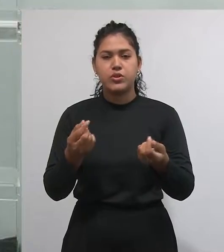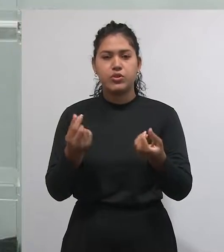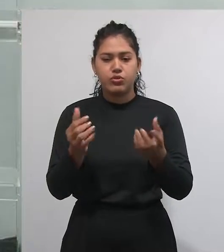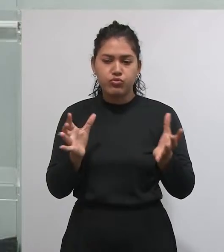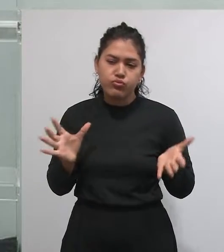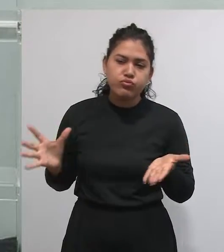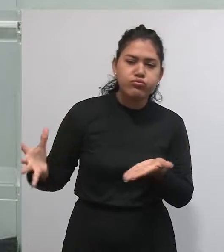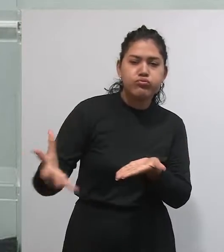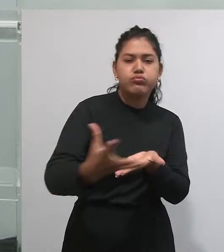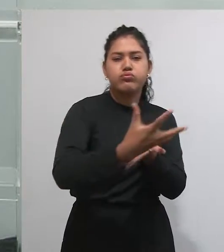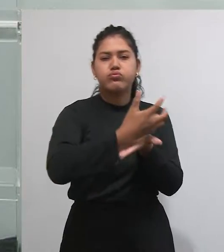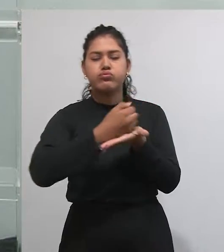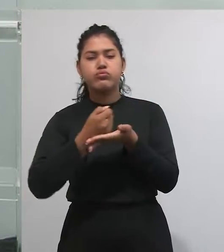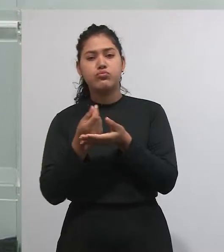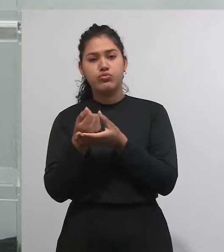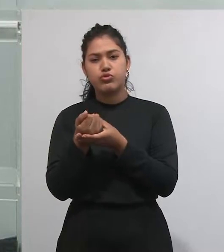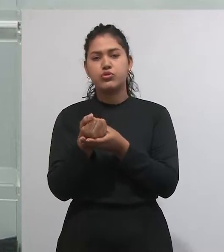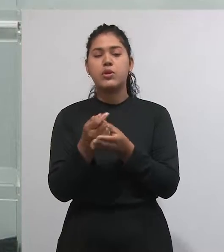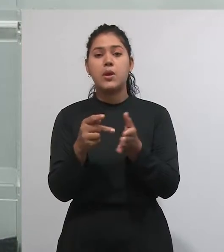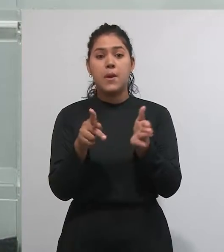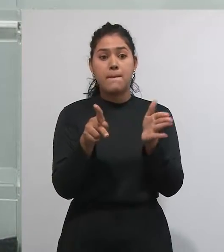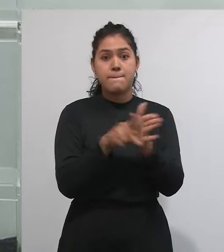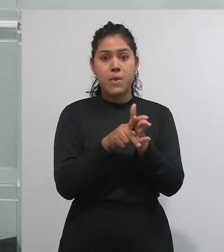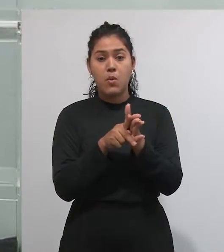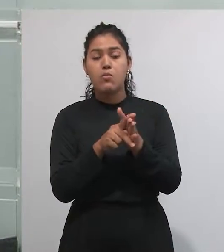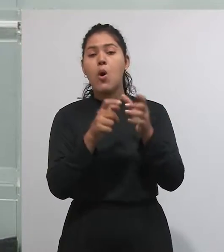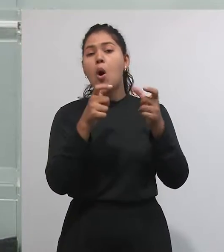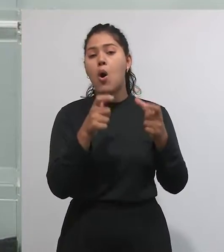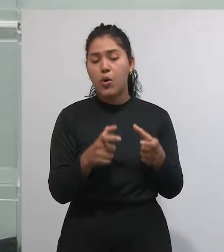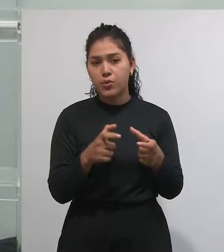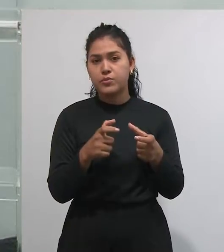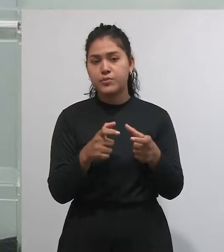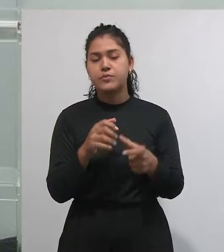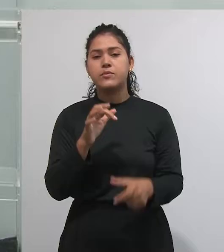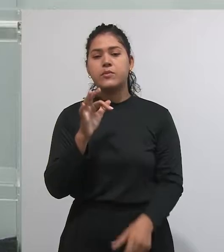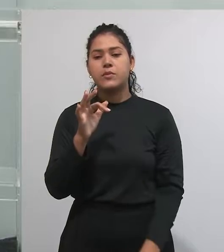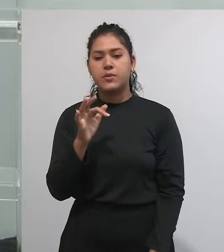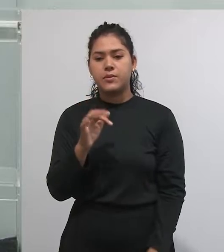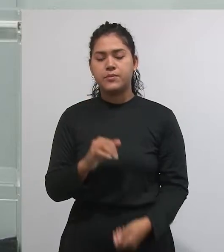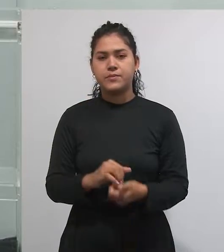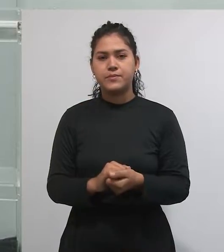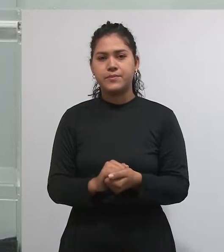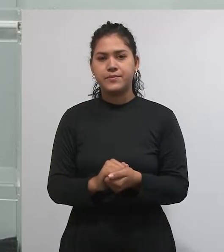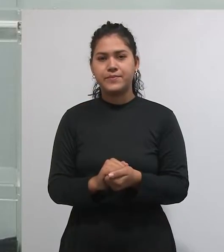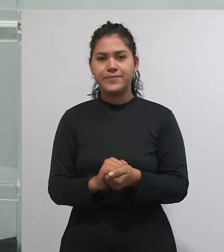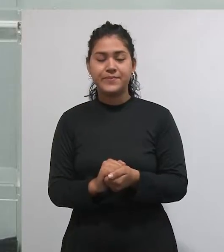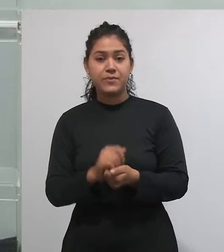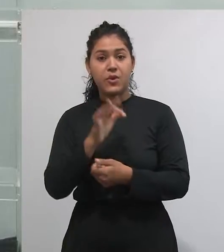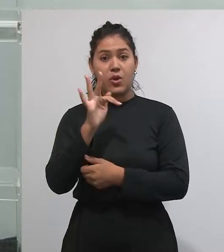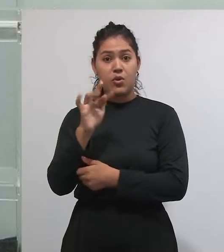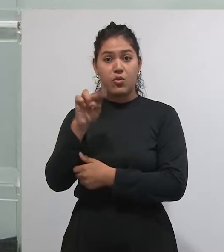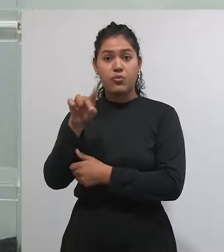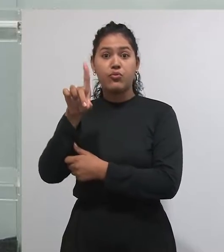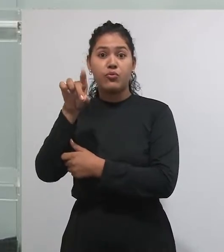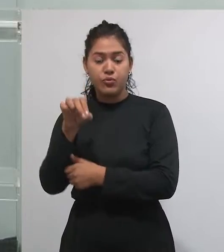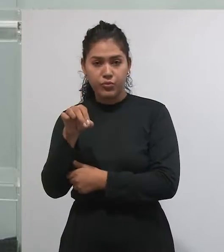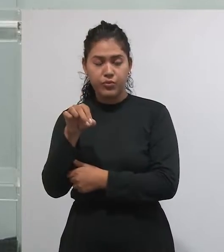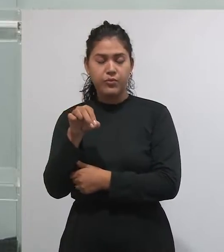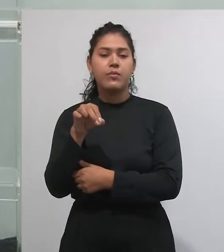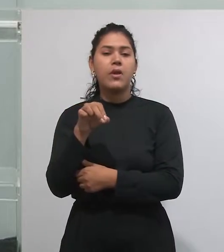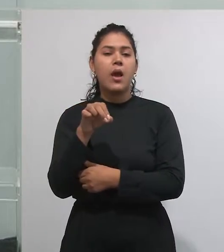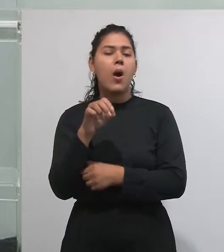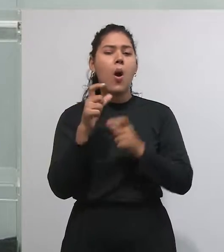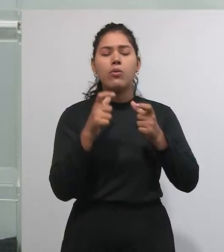faz um junta tudo e essa estrutura vai para o Fundo Nacional de Desenvolvimento da Educação, que é